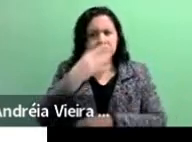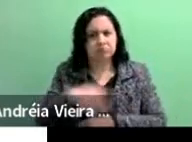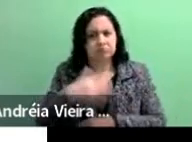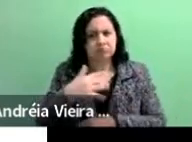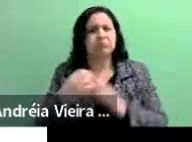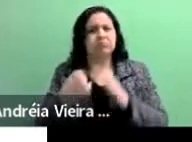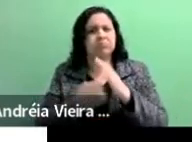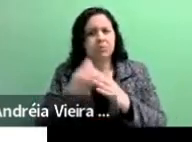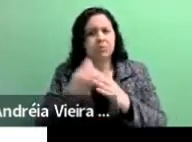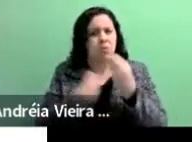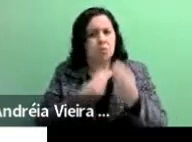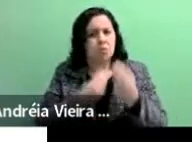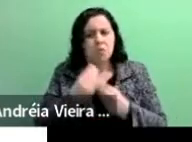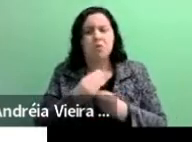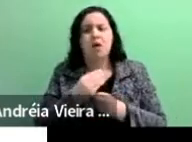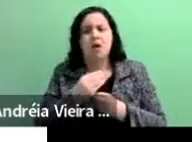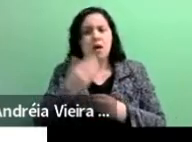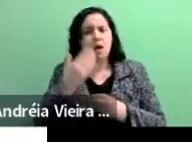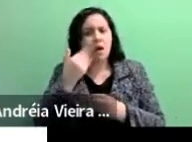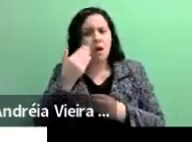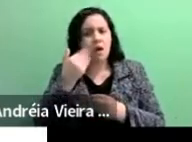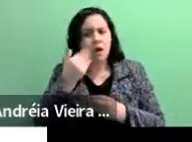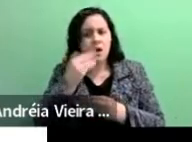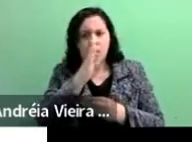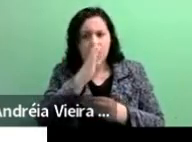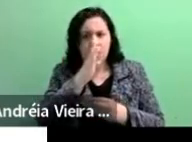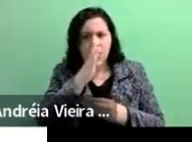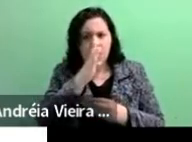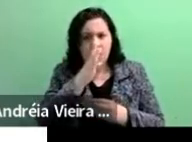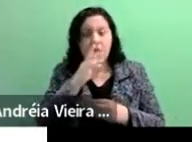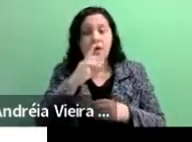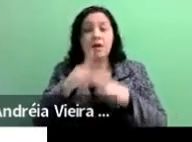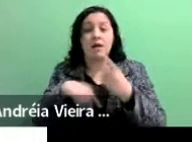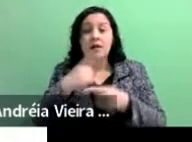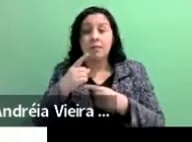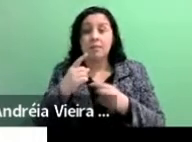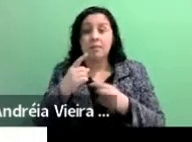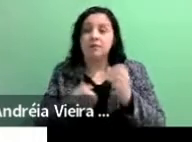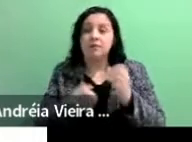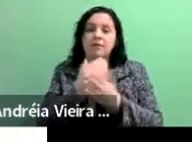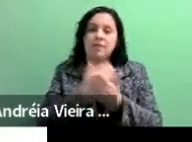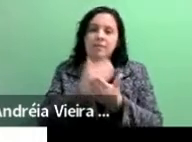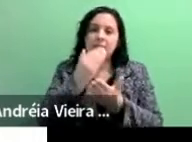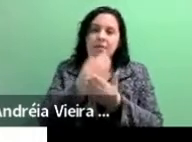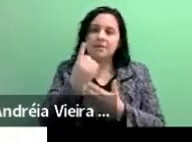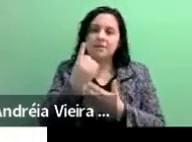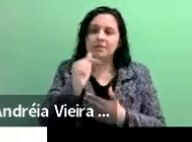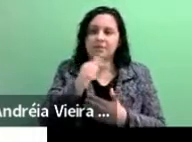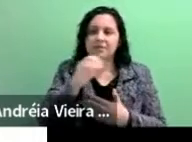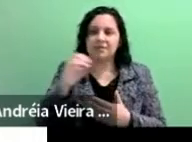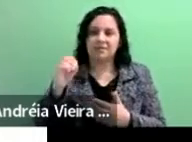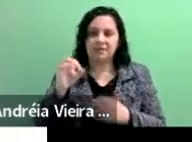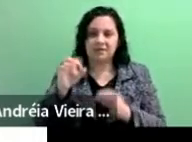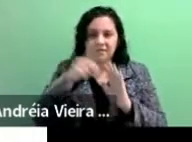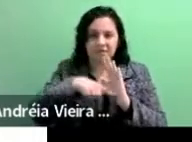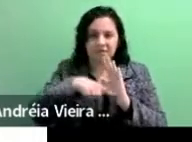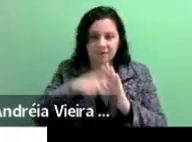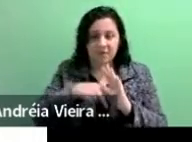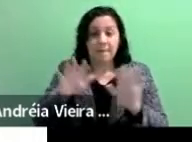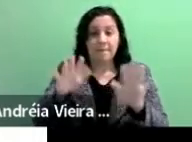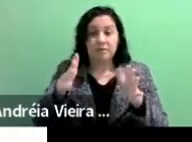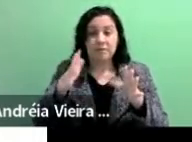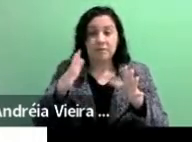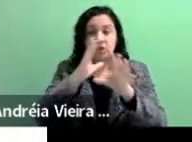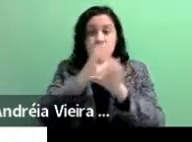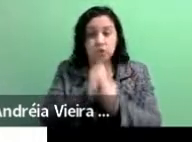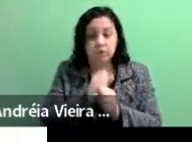está apresentando a demanda, que está interessada. Esses 1.700 projetos foram quase 2,5 bilhões de reais em projetos de pesquisa,